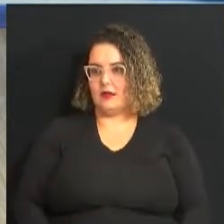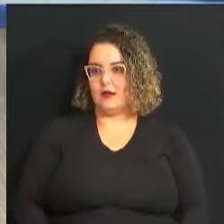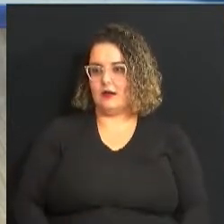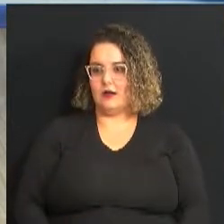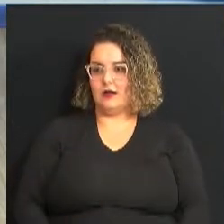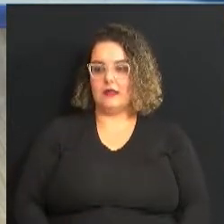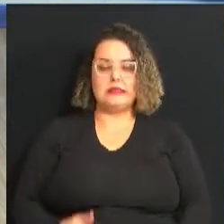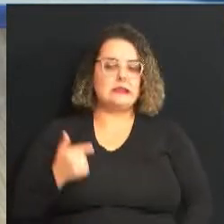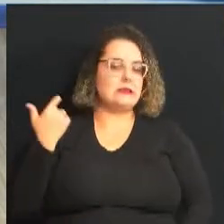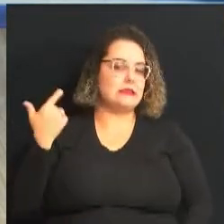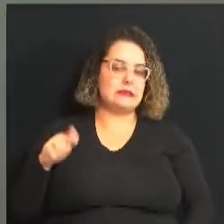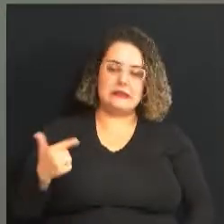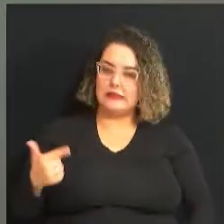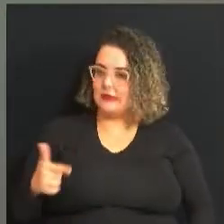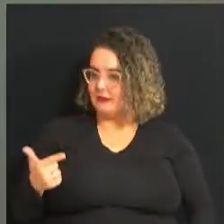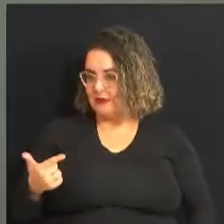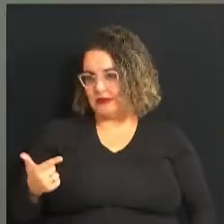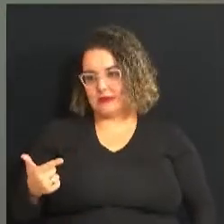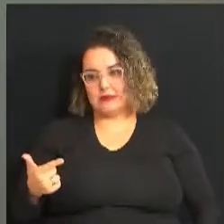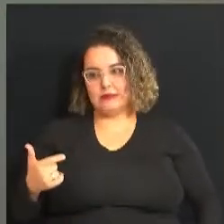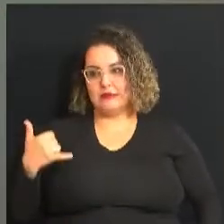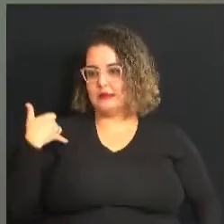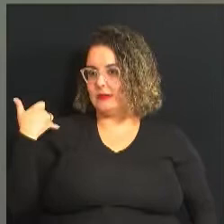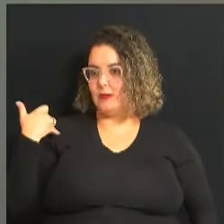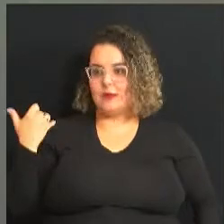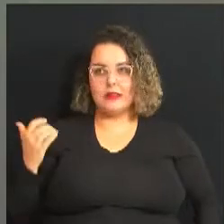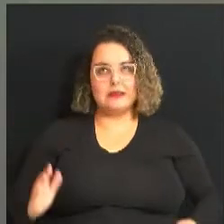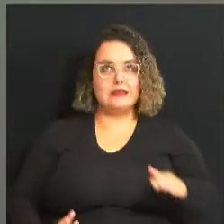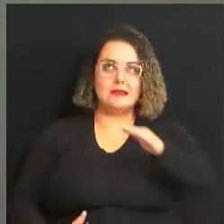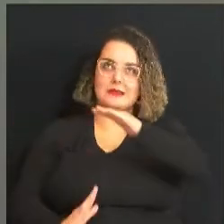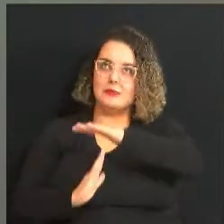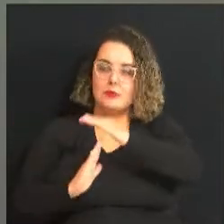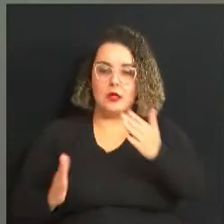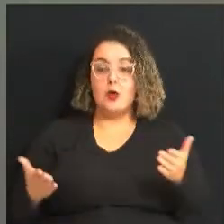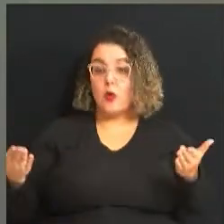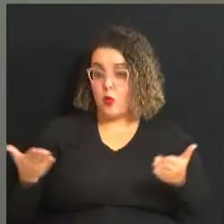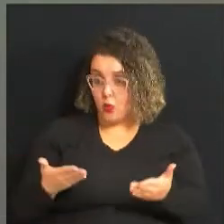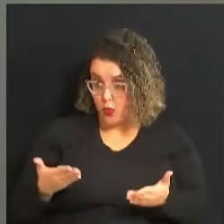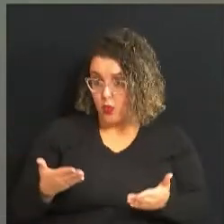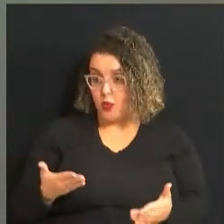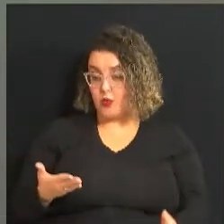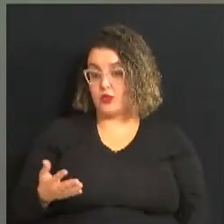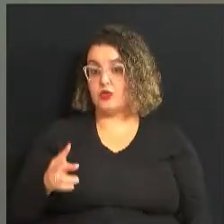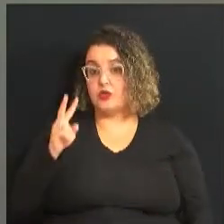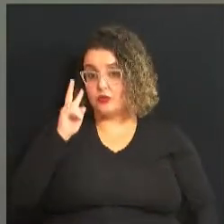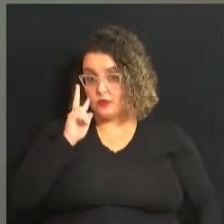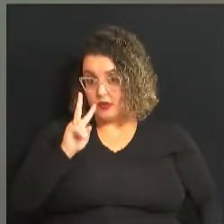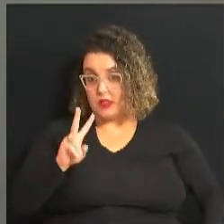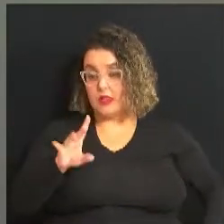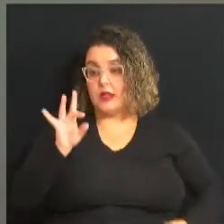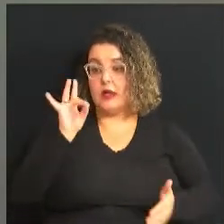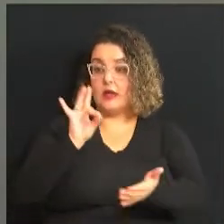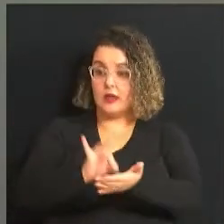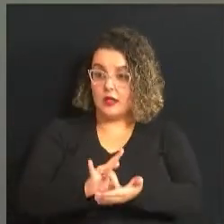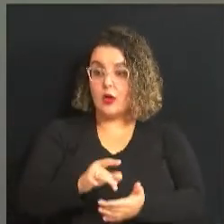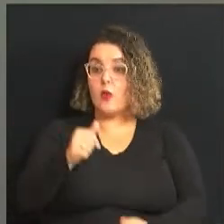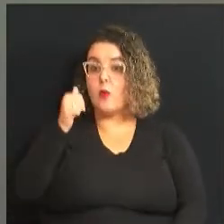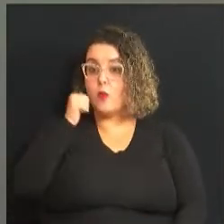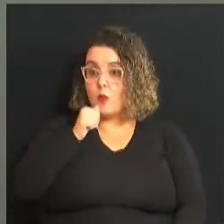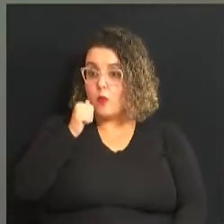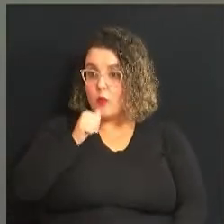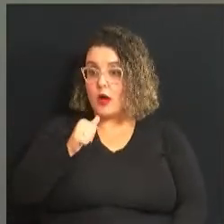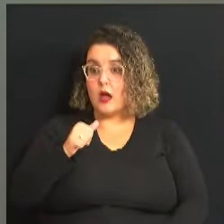Não existe uma idade máxima, Viviane. Hoje, inclusive, a gente vê realmente aí as mulheres tendo